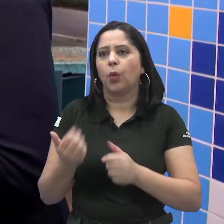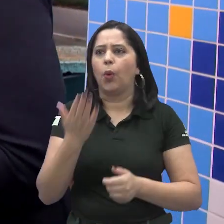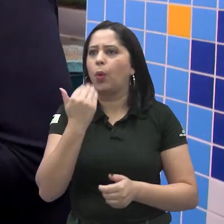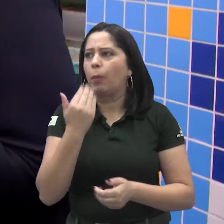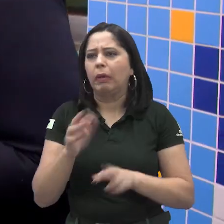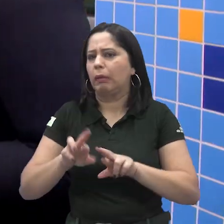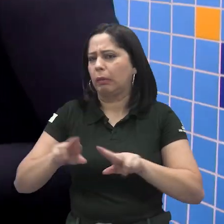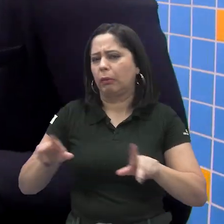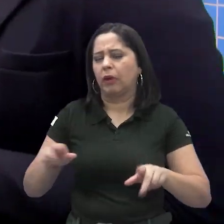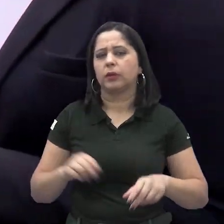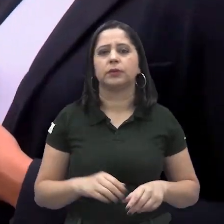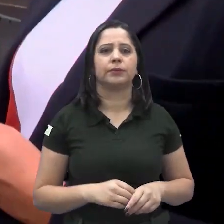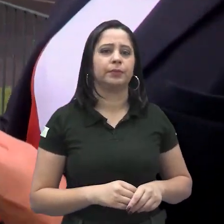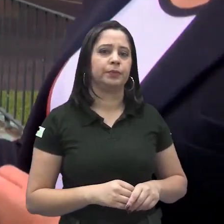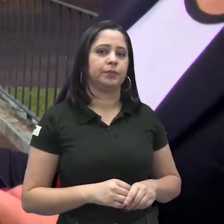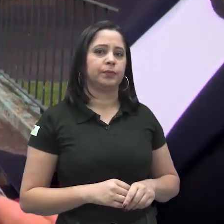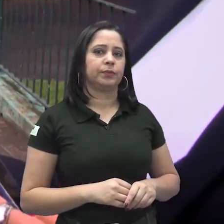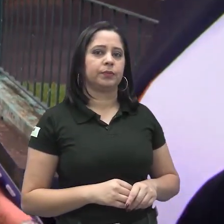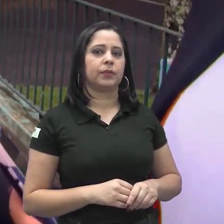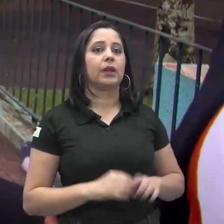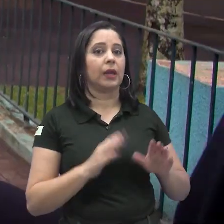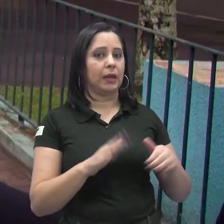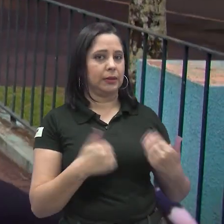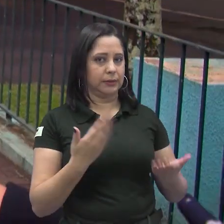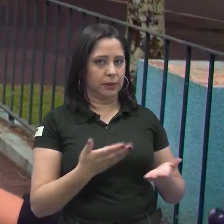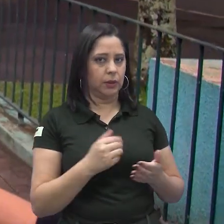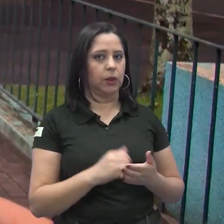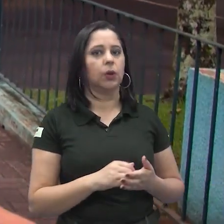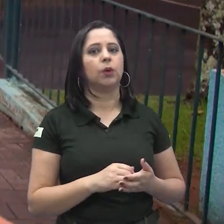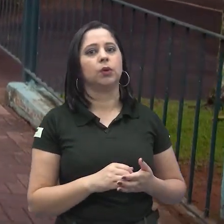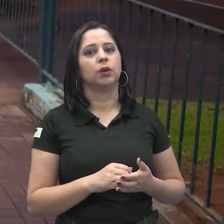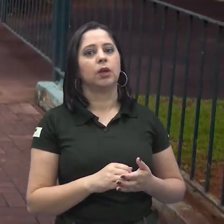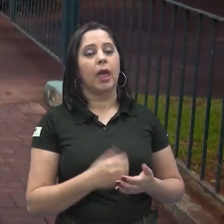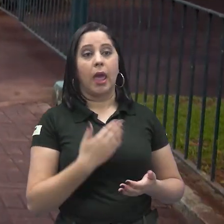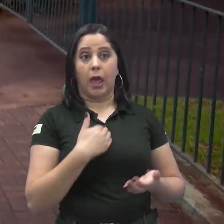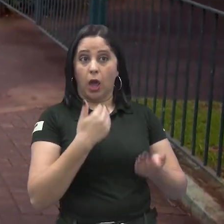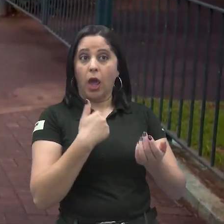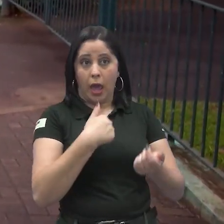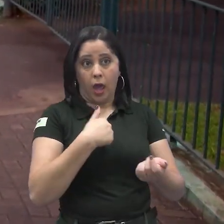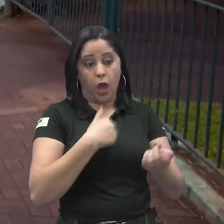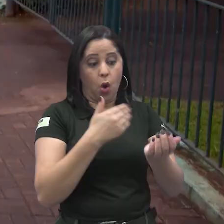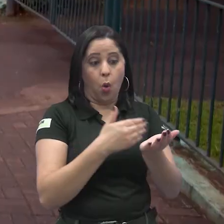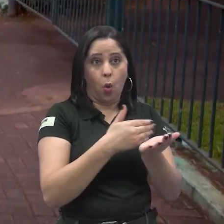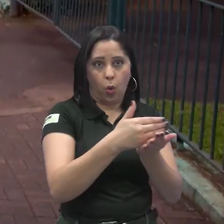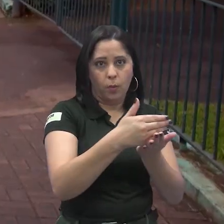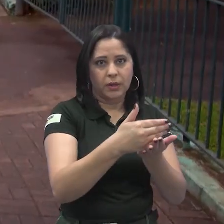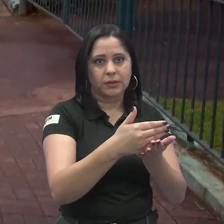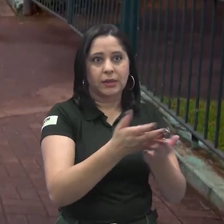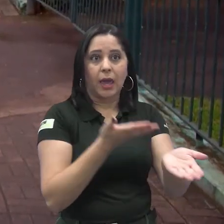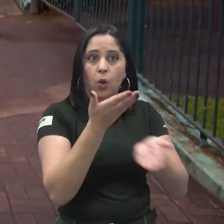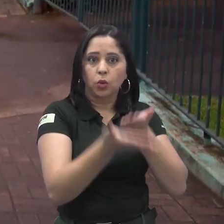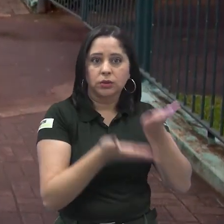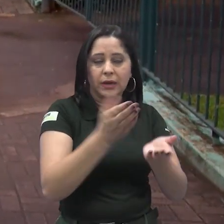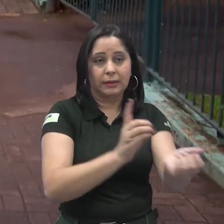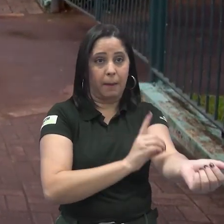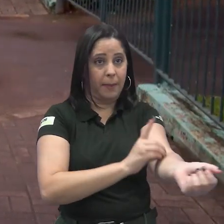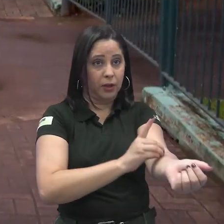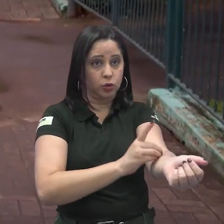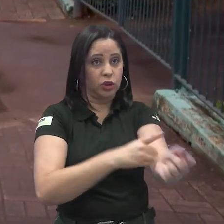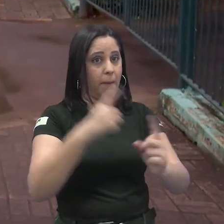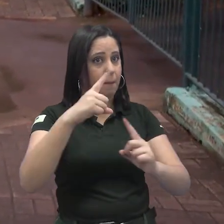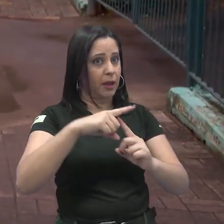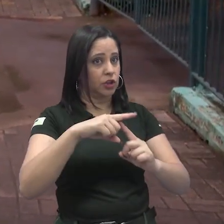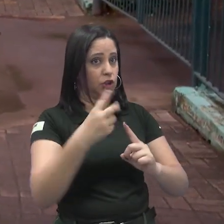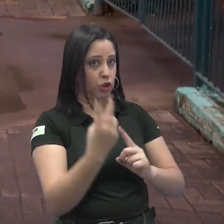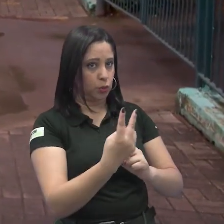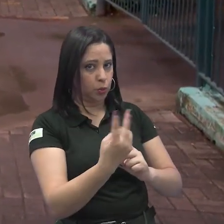alimentação, né, o seu dia a dia, por favor? Então, eu comecei o meu tratamento contra a diabetes tipo 2, onde eu passei por várias questões,